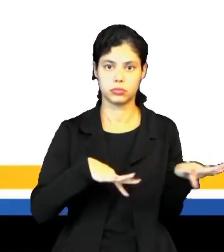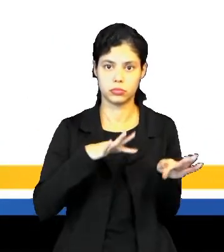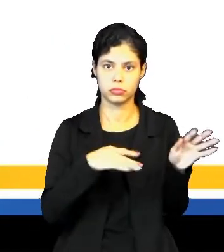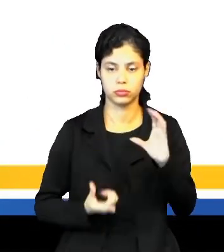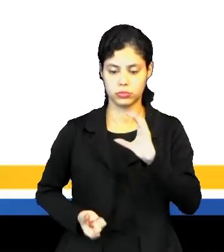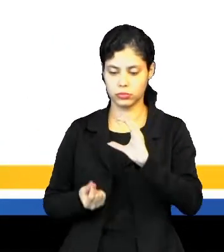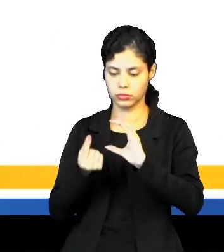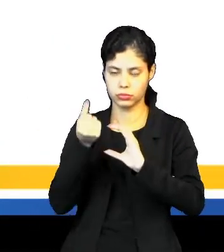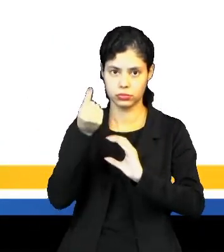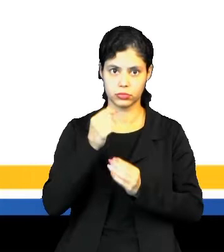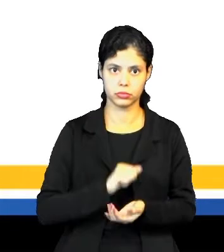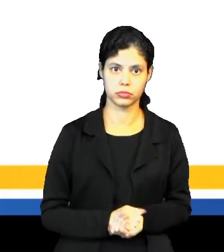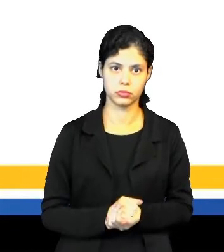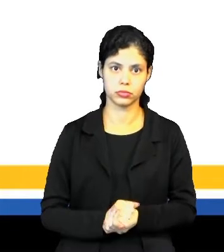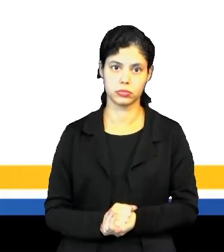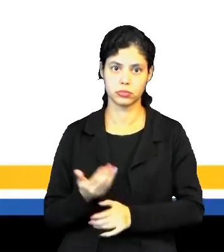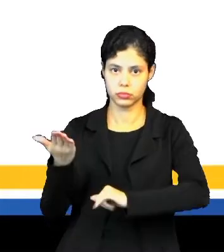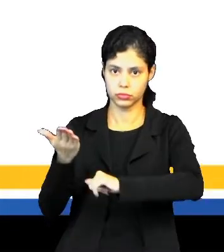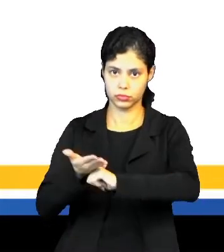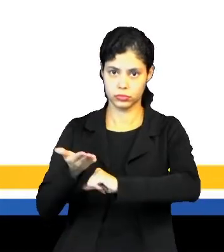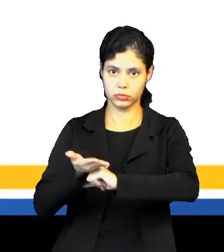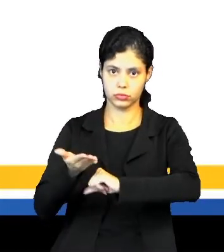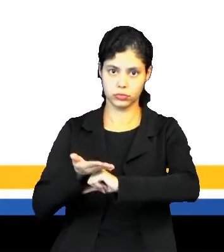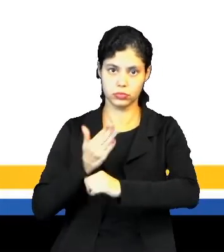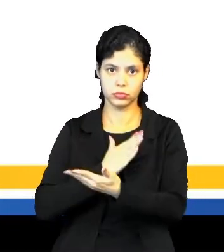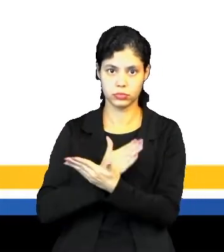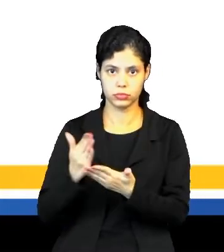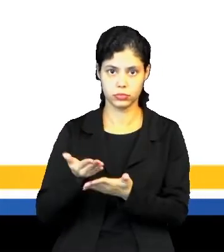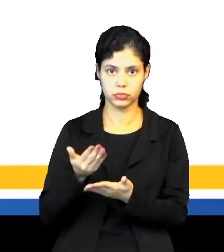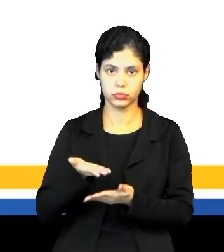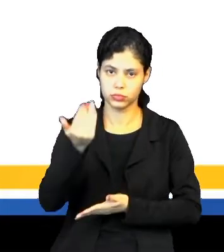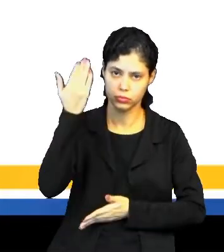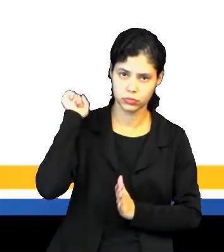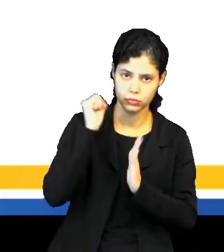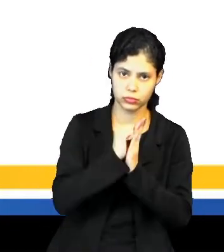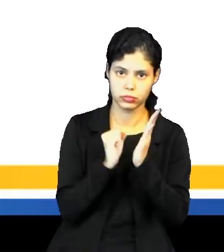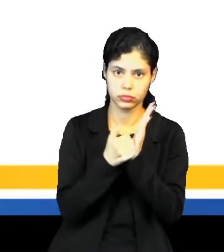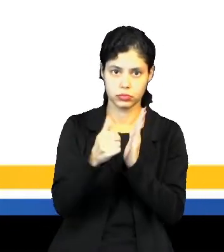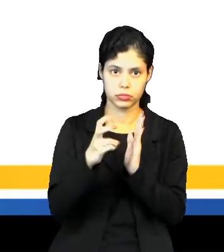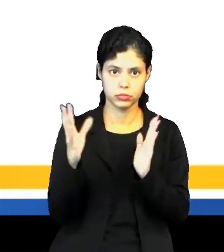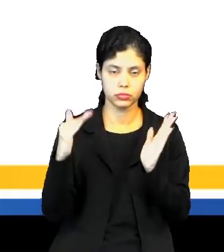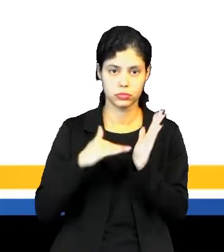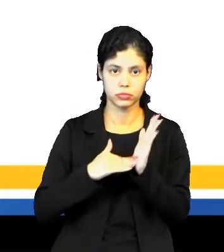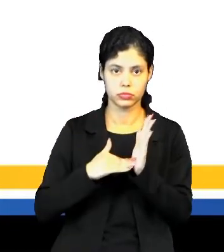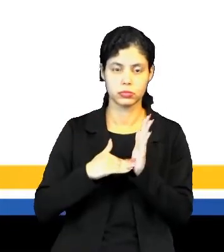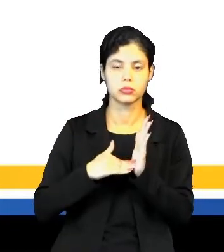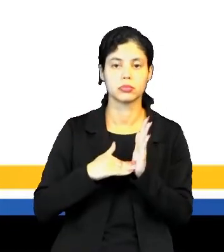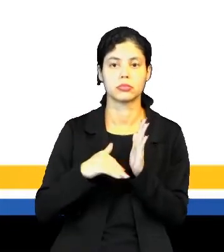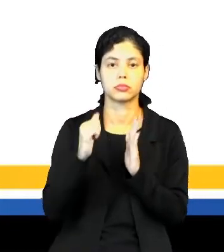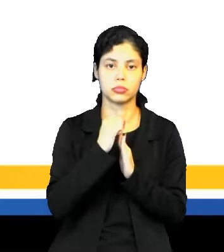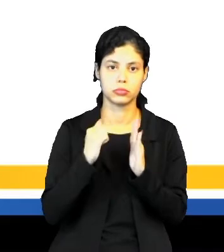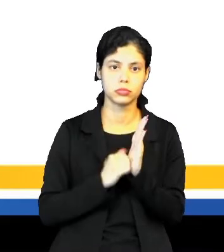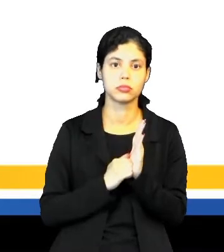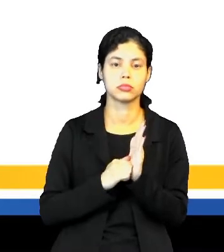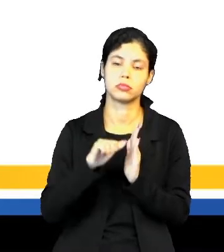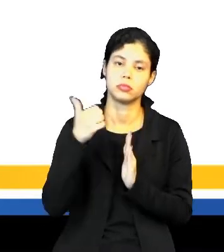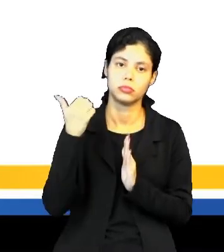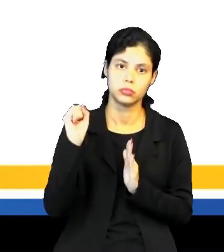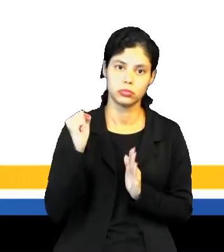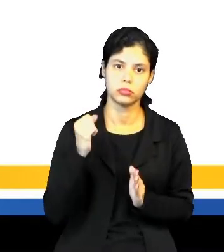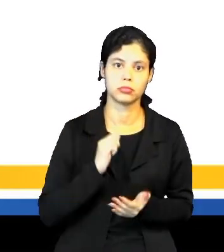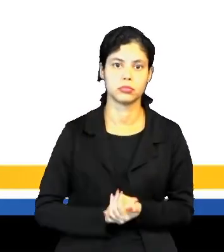o capitalismo. Já a Idade Moderna começa lá no século XV e vai até o século XVIII,